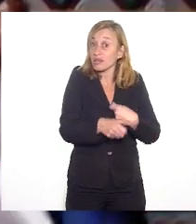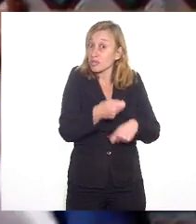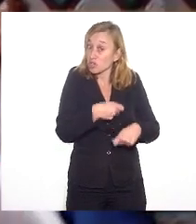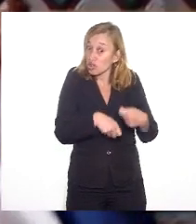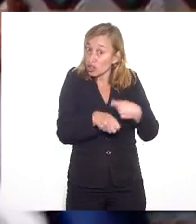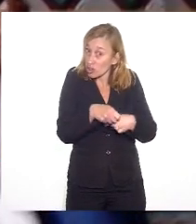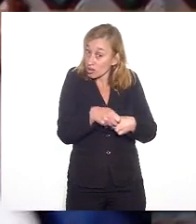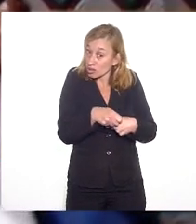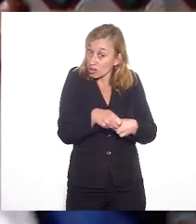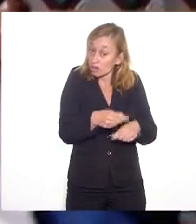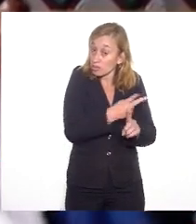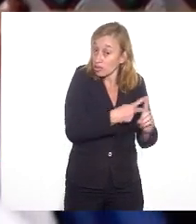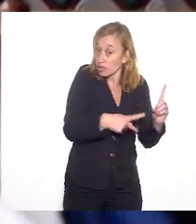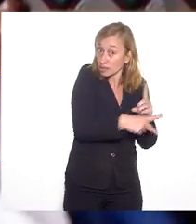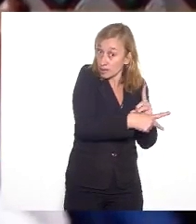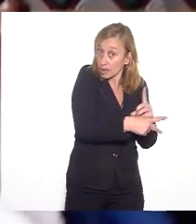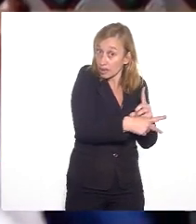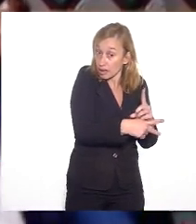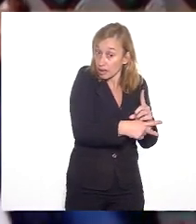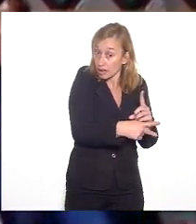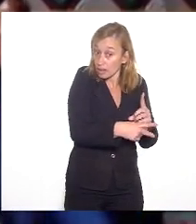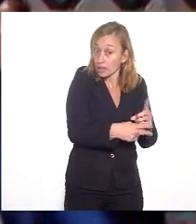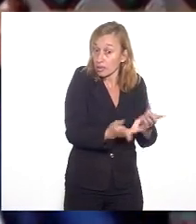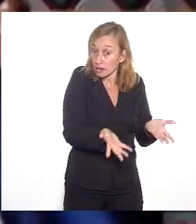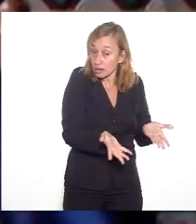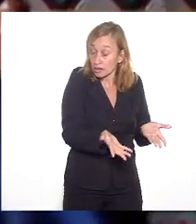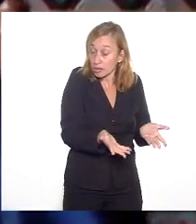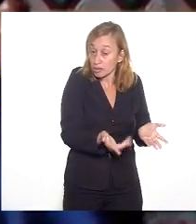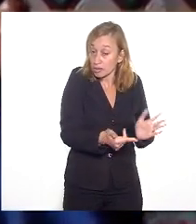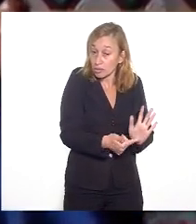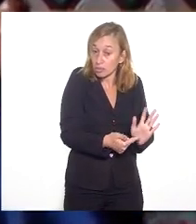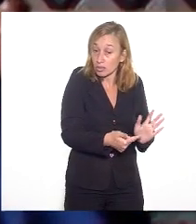e previdenciária, vão impondo ao Rio de